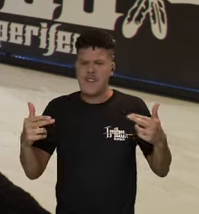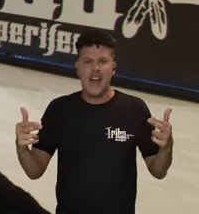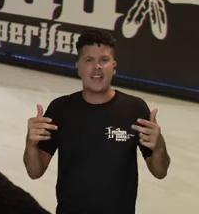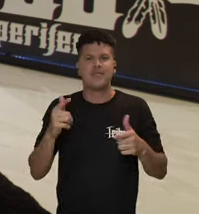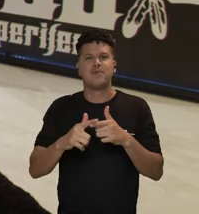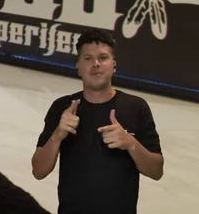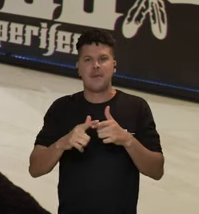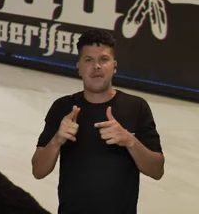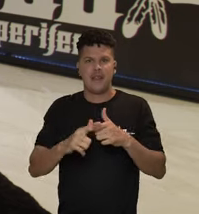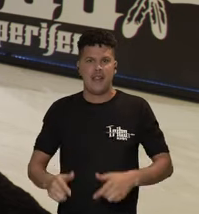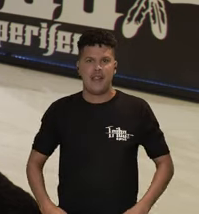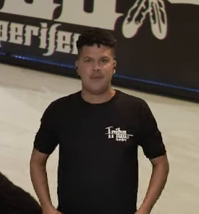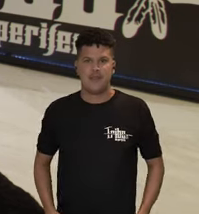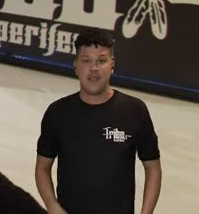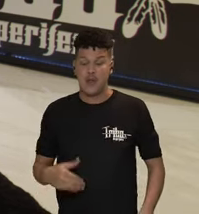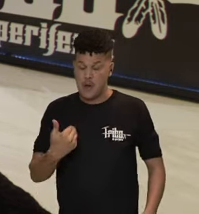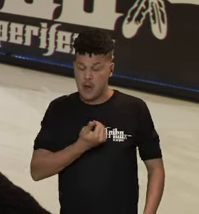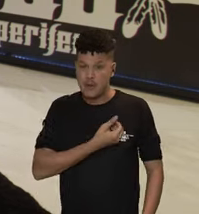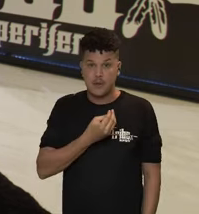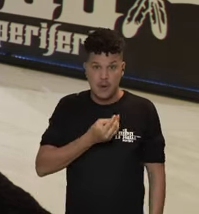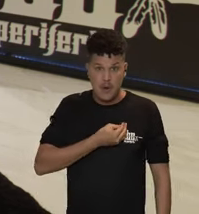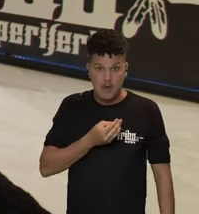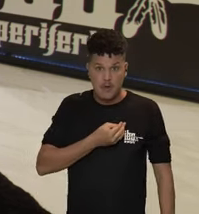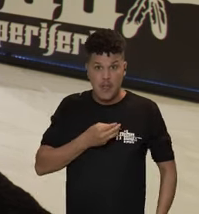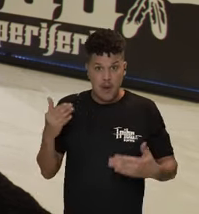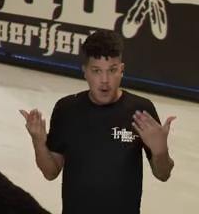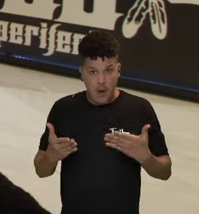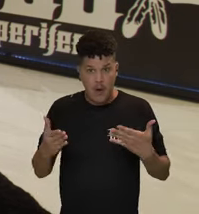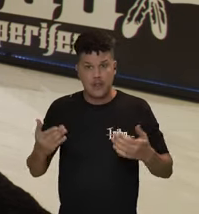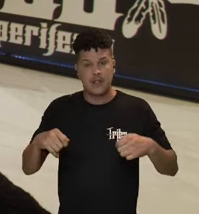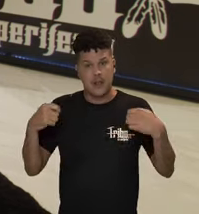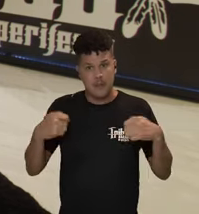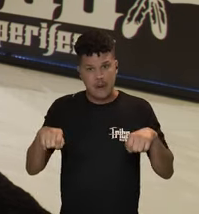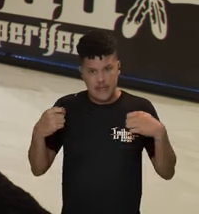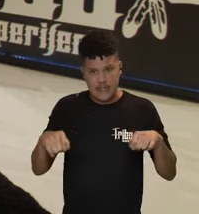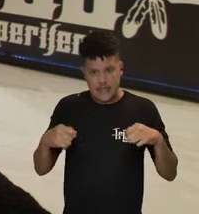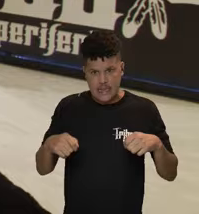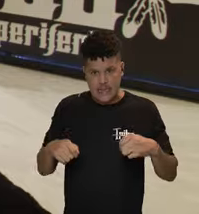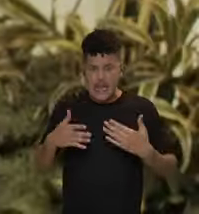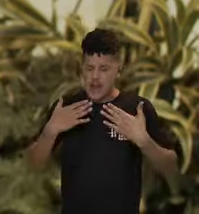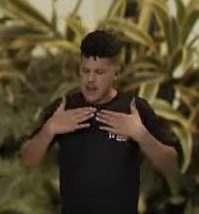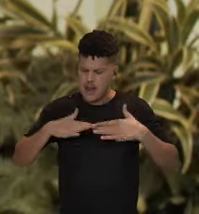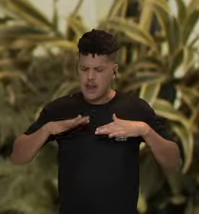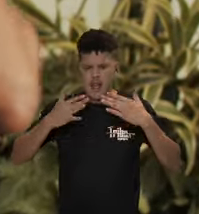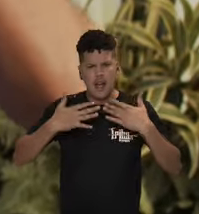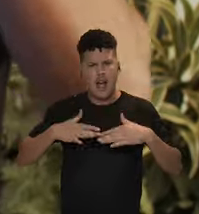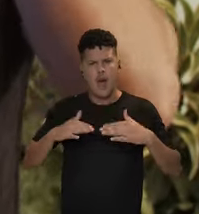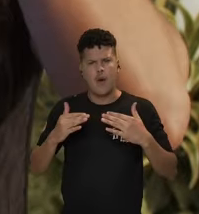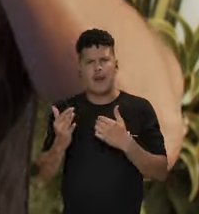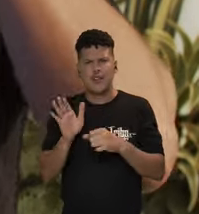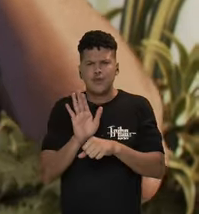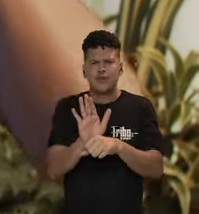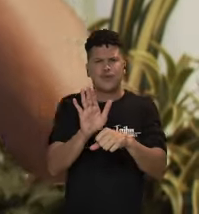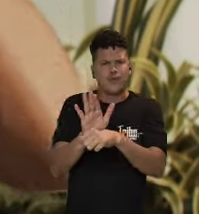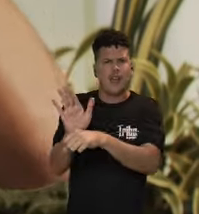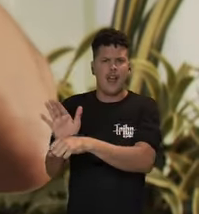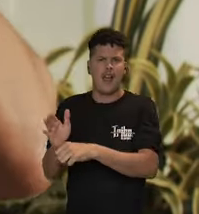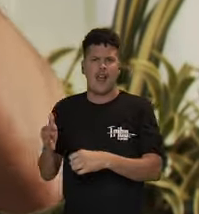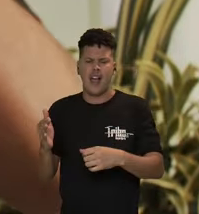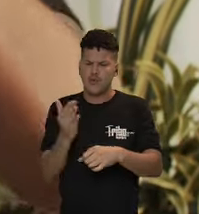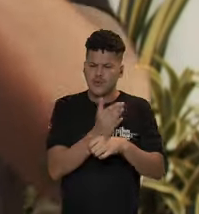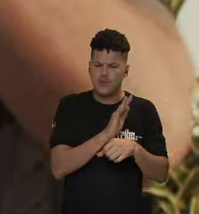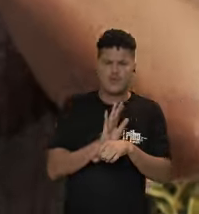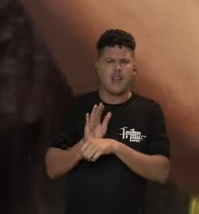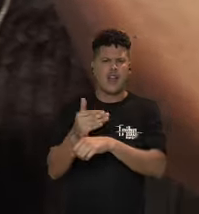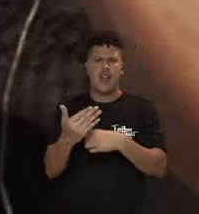no nosso cerco, né, mano? No nosso convívio. Sim. Então hoje a gente tem que ir no sapatinho mesmo, cara, e ajudar um ao outro, né, velho? Não esqueça, ajudar um ao